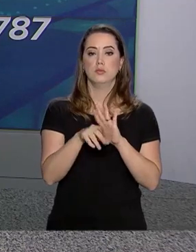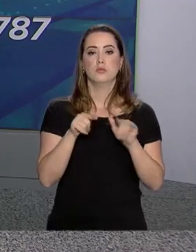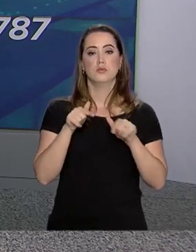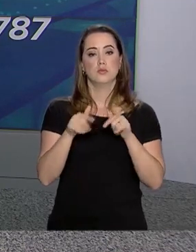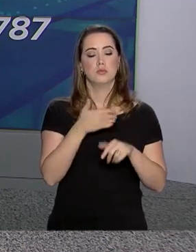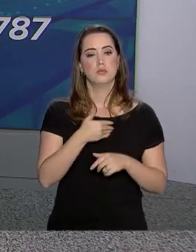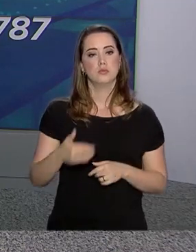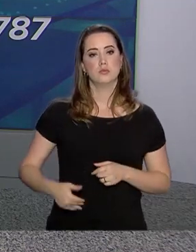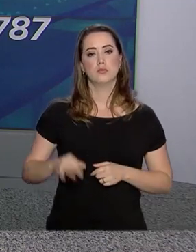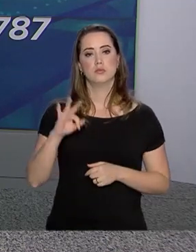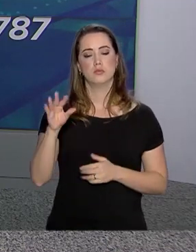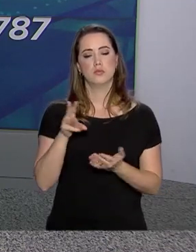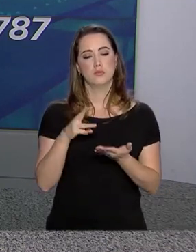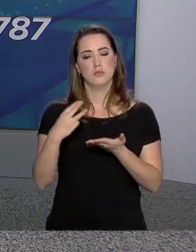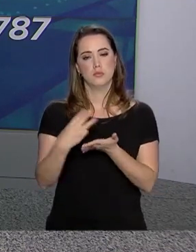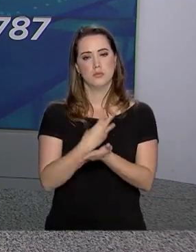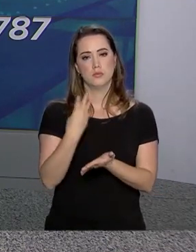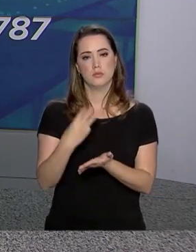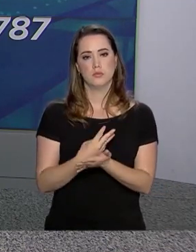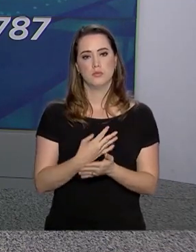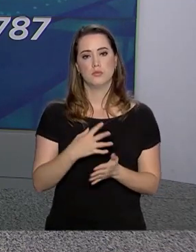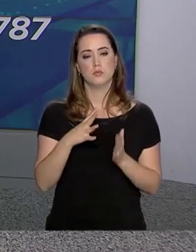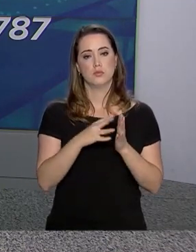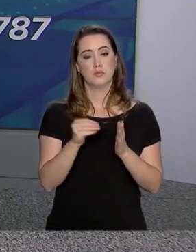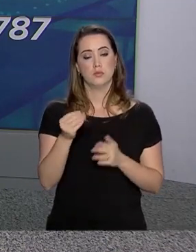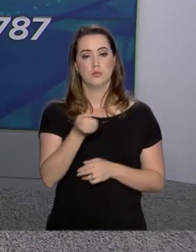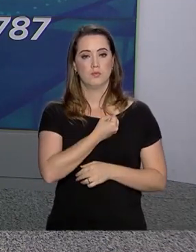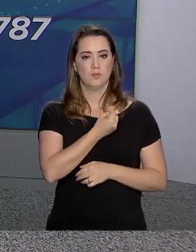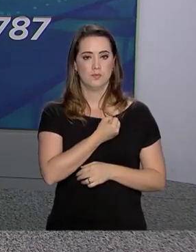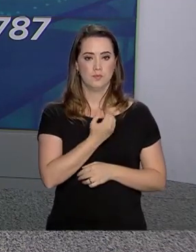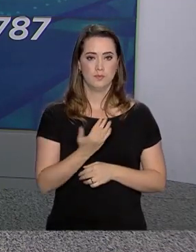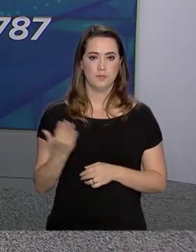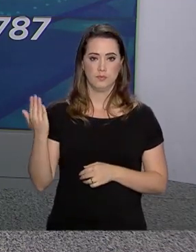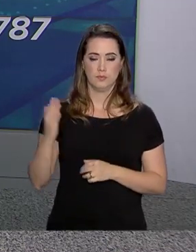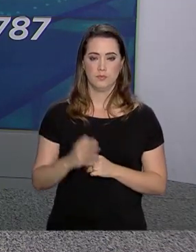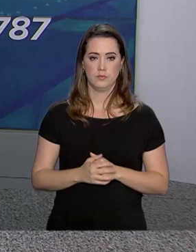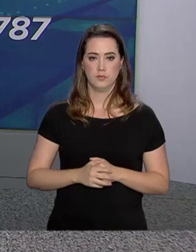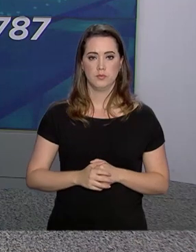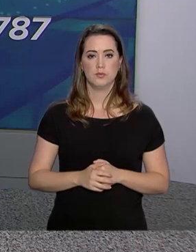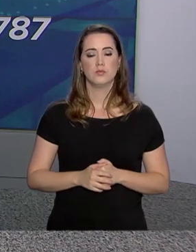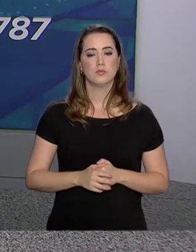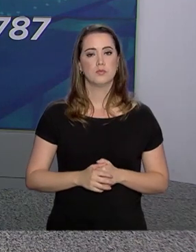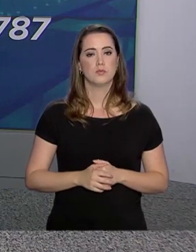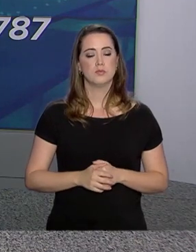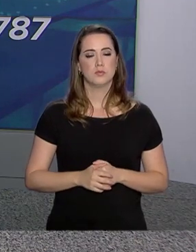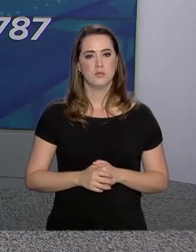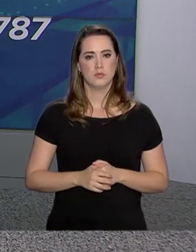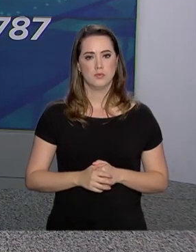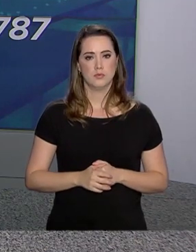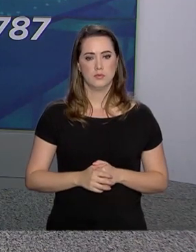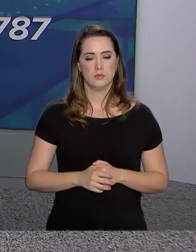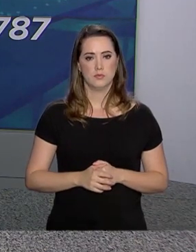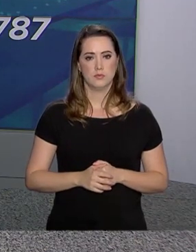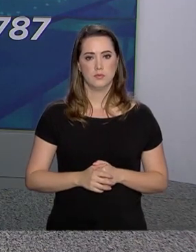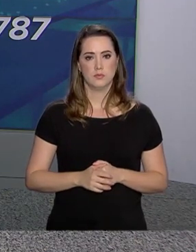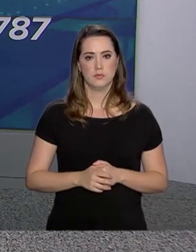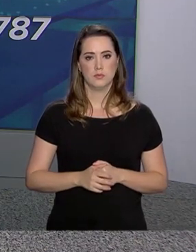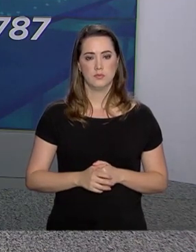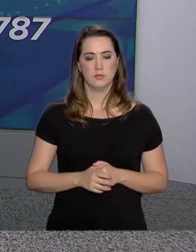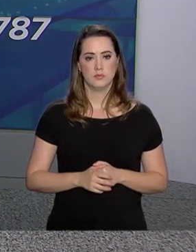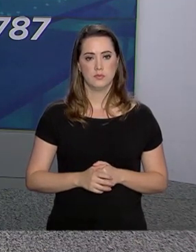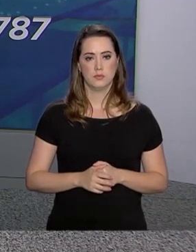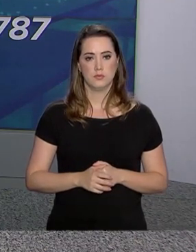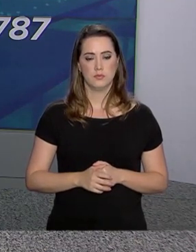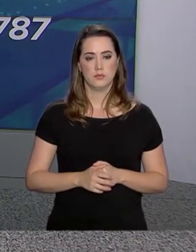programas e ações do governo federal para o nosso WhatsApp. Então, anote aí, é 619-98-67